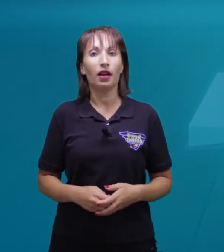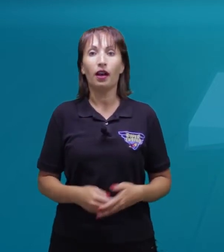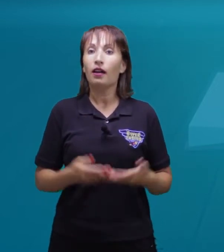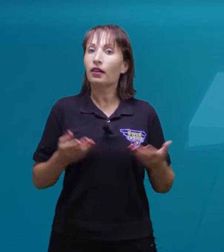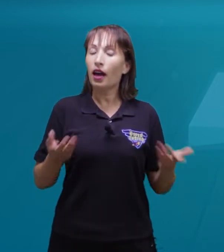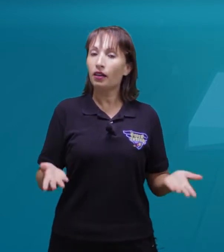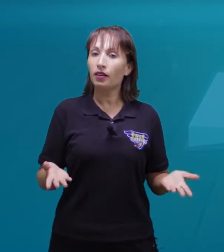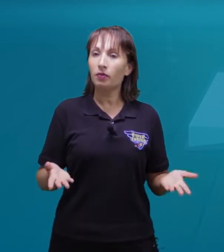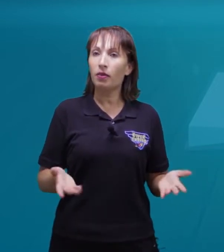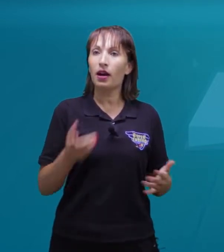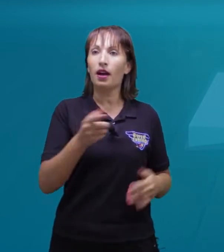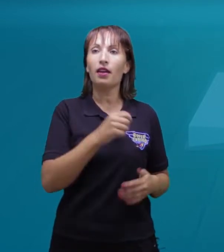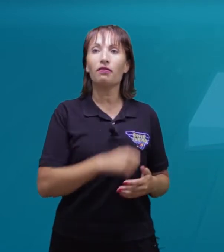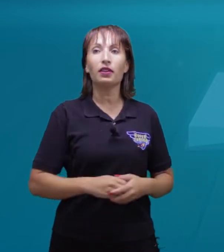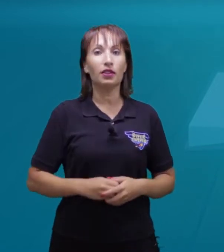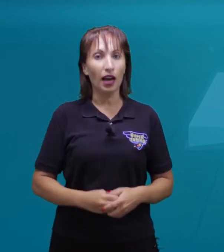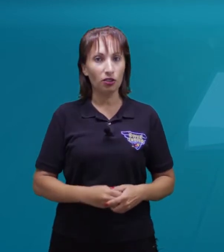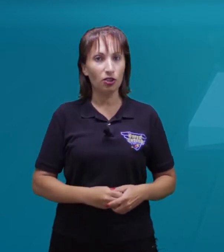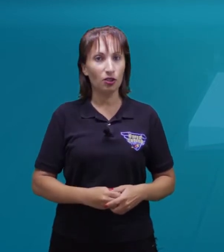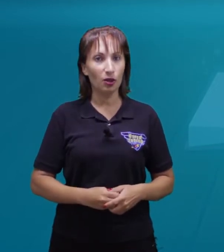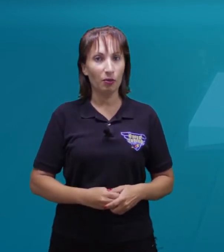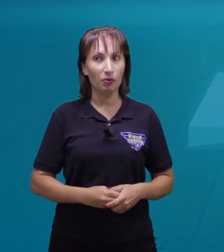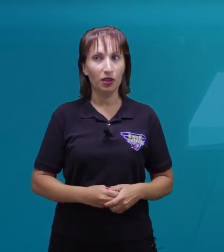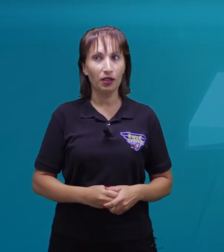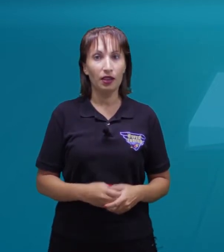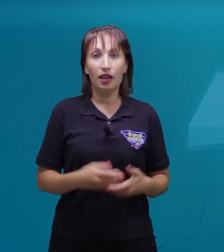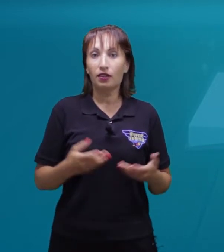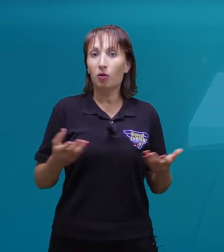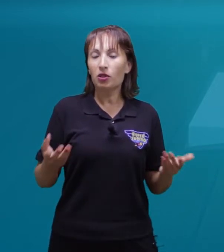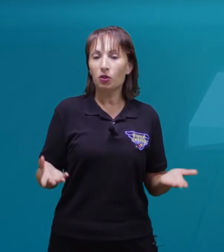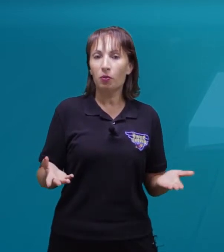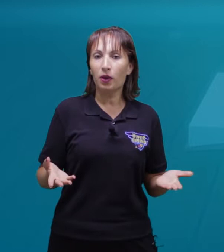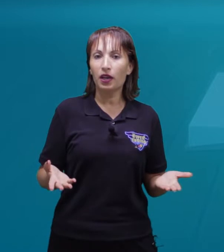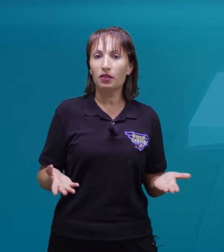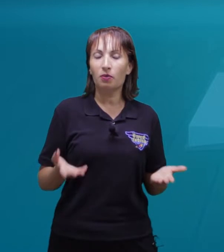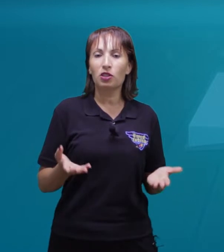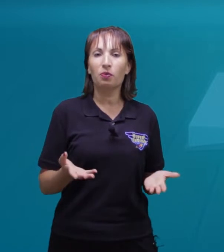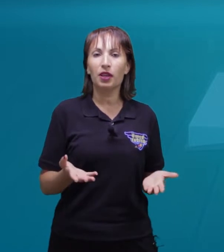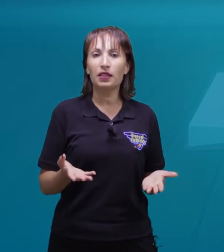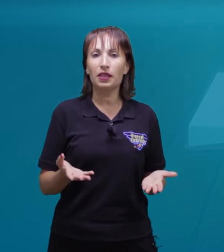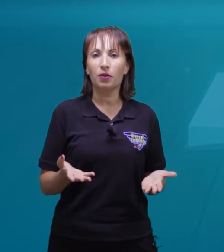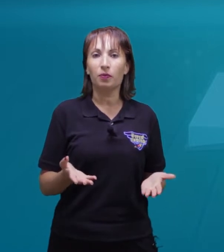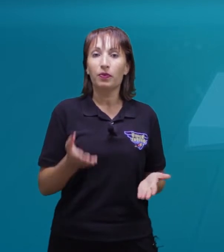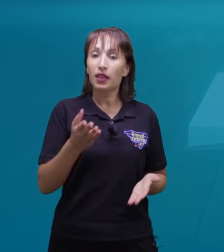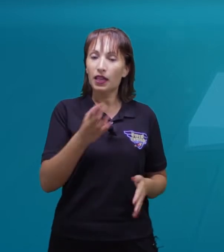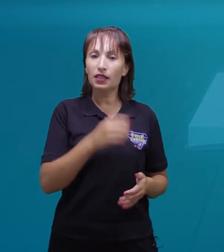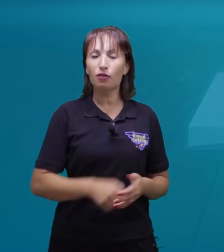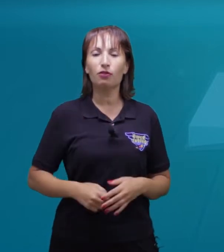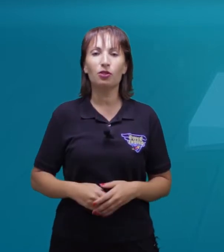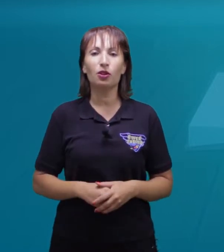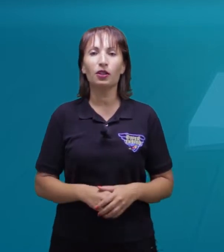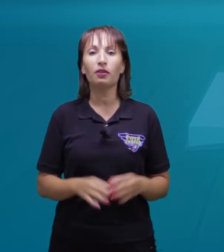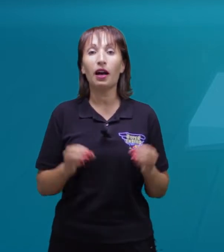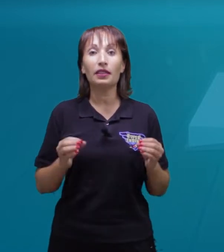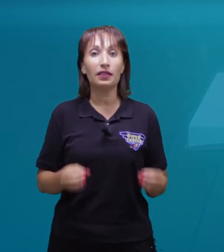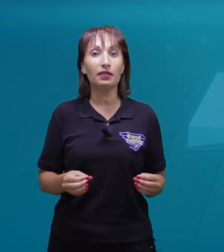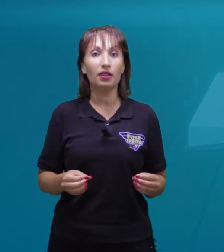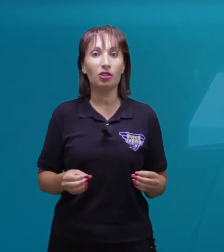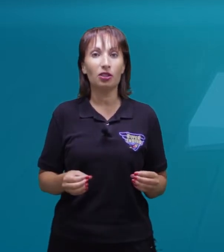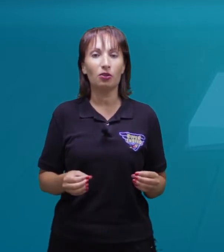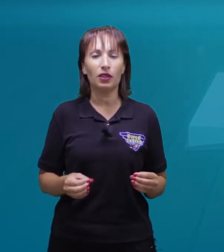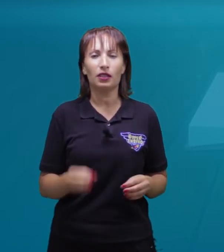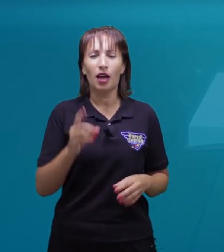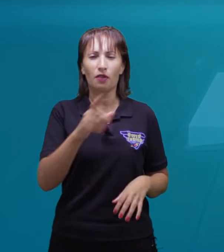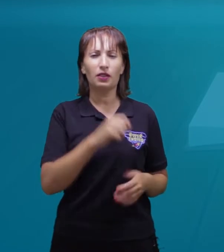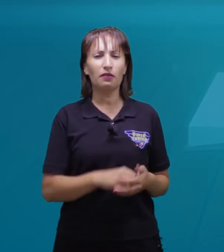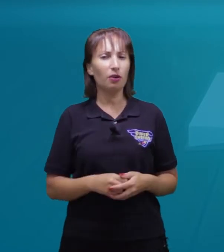ou ainda caramba É verdade que está para mim então uma surpresa uma admiração e assim funcionam